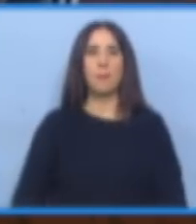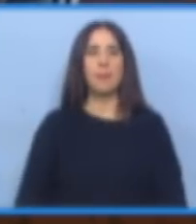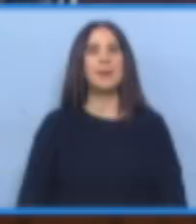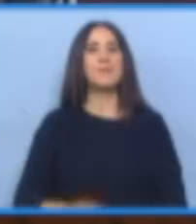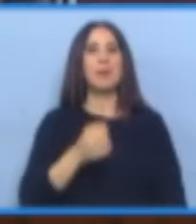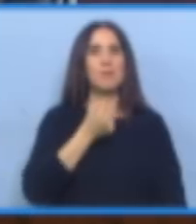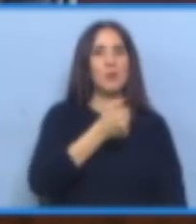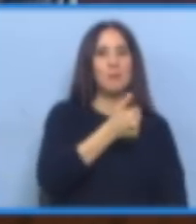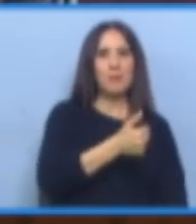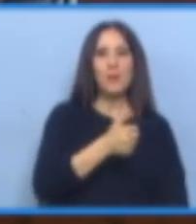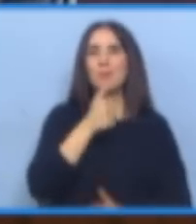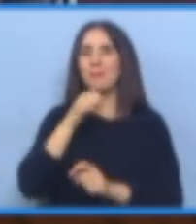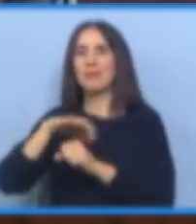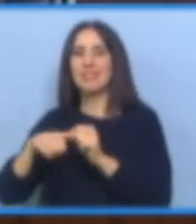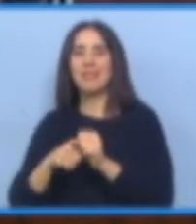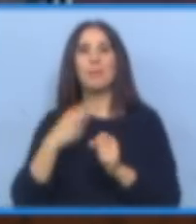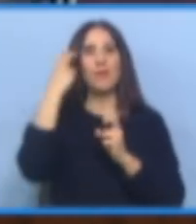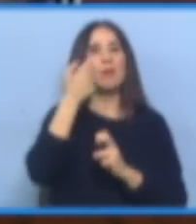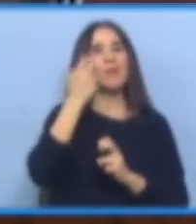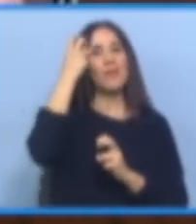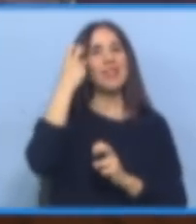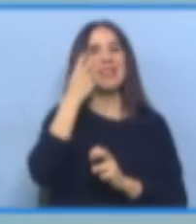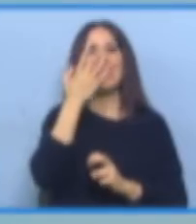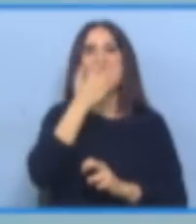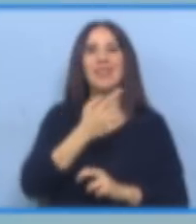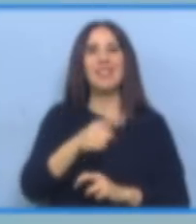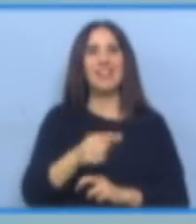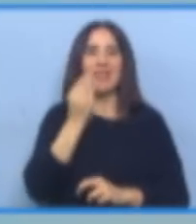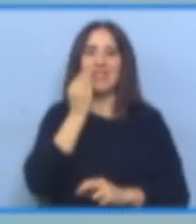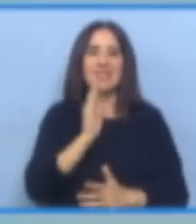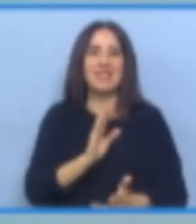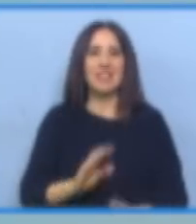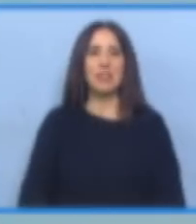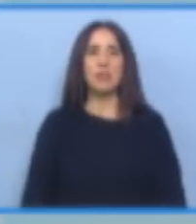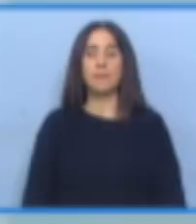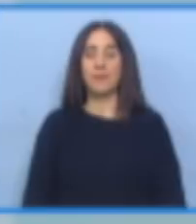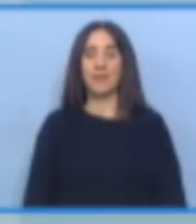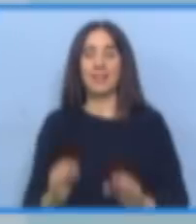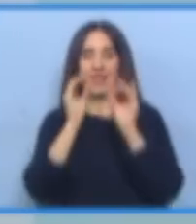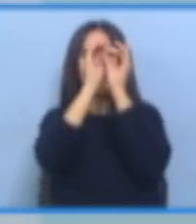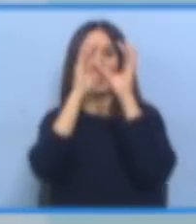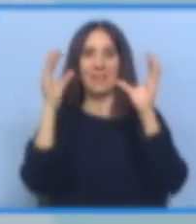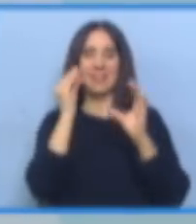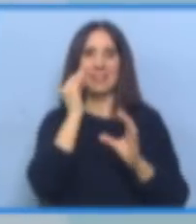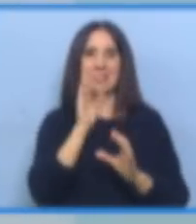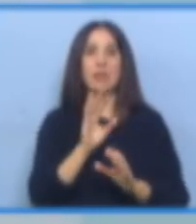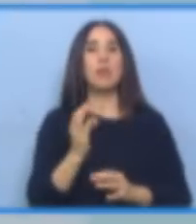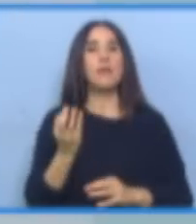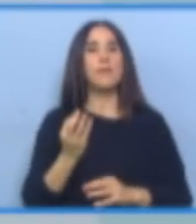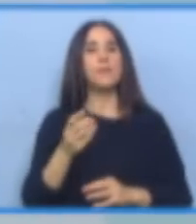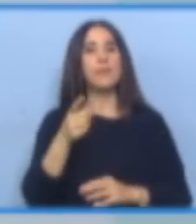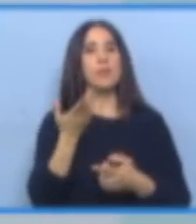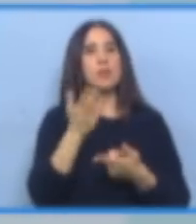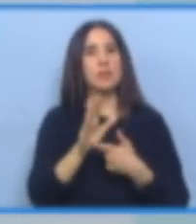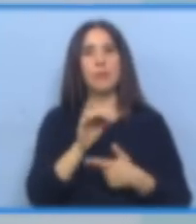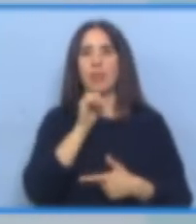mercenário, também há boas ovelhas e ovelhas negras. É assim, é a vida. No que a imagem pode figurar. Em todo caso, o exemplo